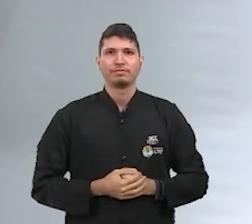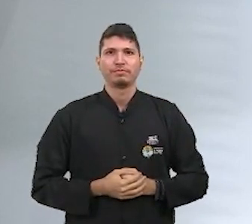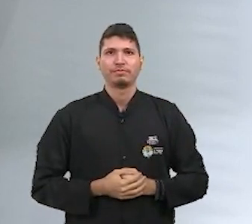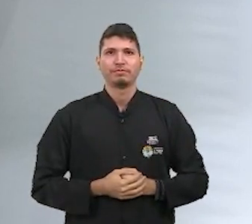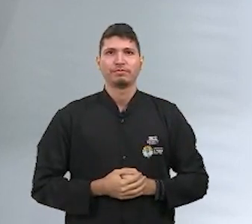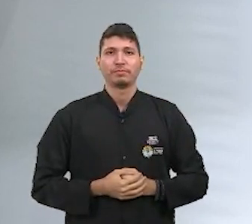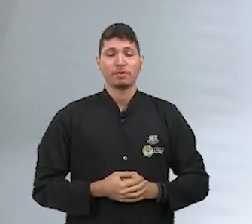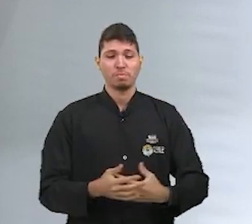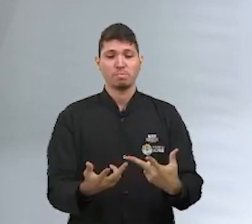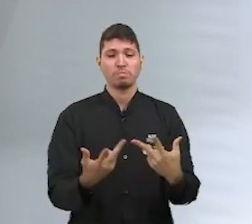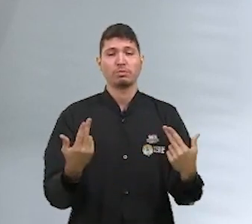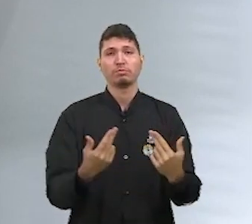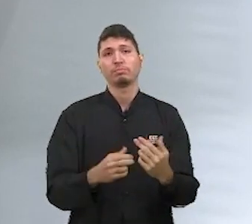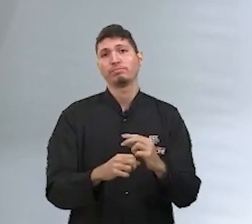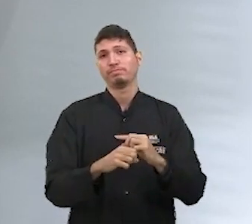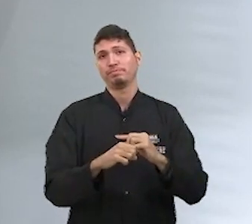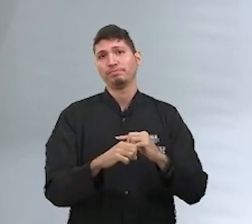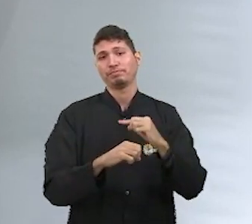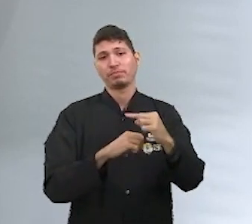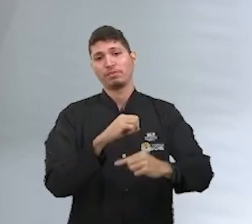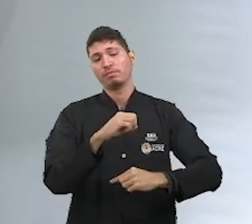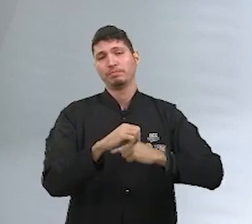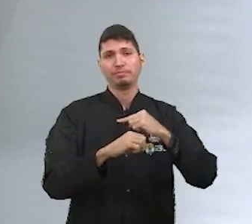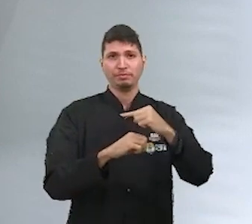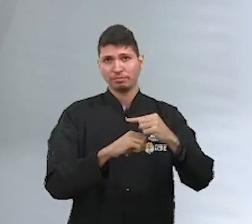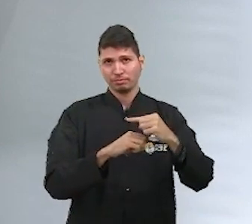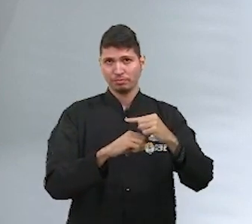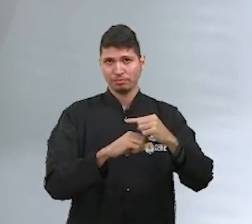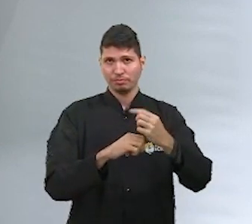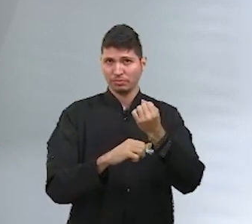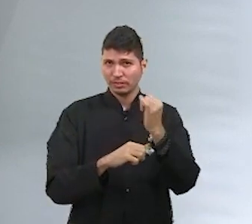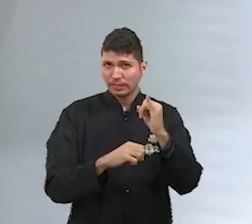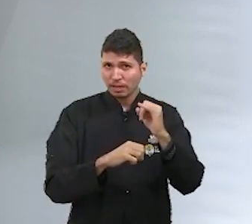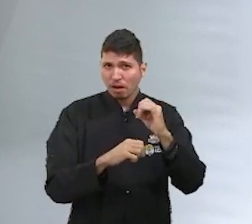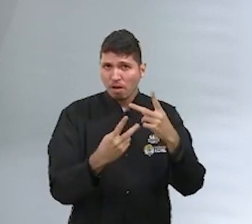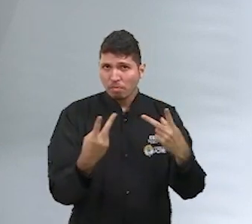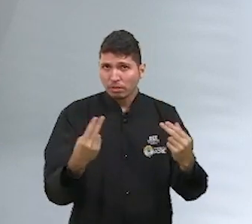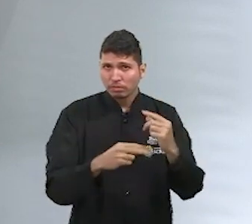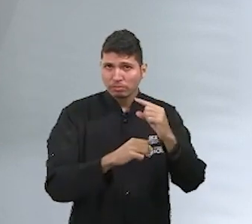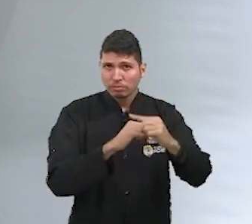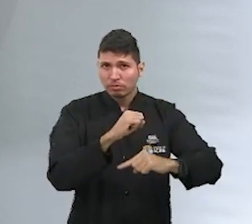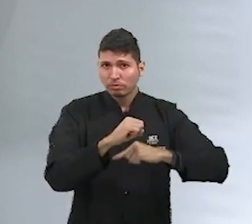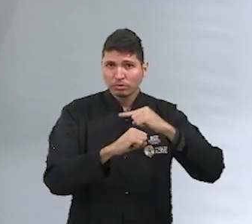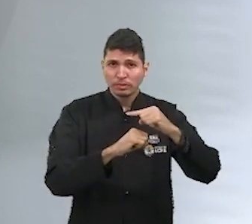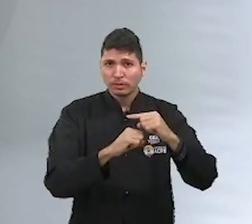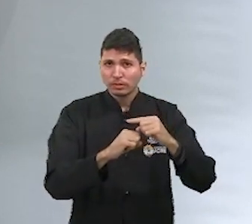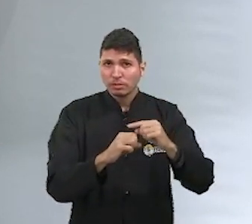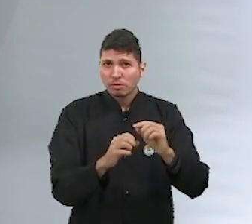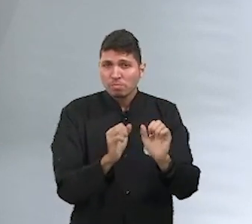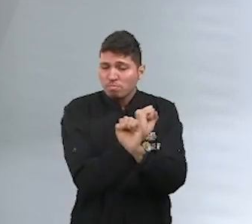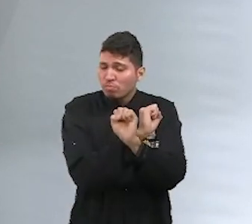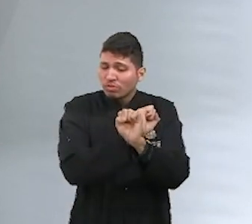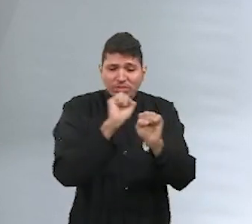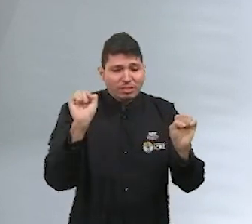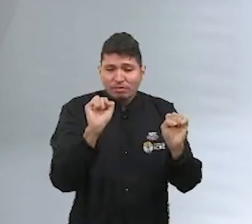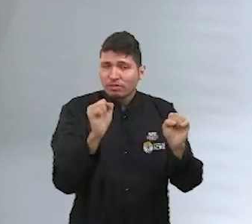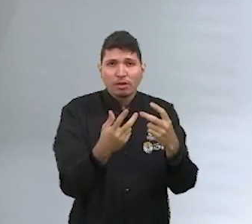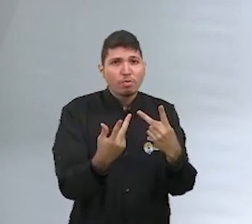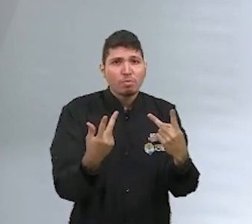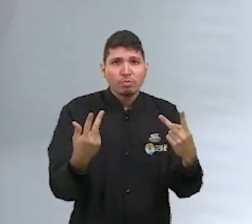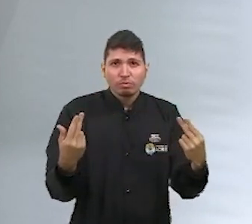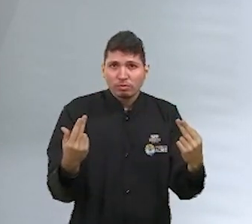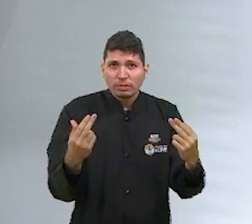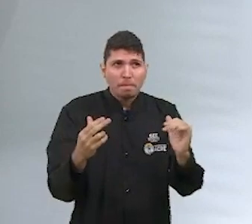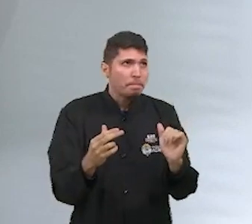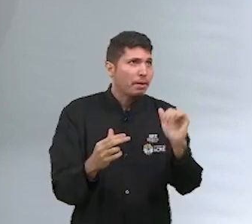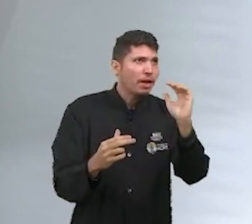mesmo átomo. Se é o mesmo átomo, não tem como um ser mais eletronegativo do que o outro, porque os dois